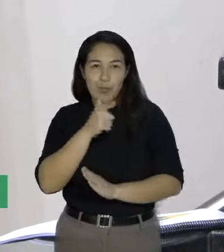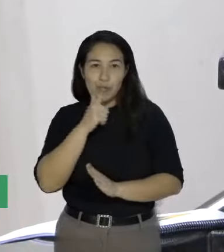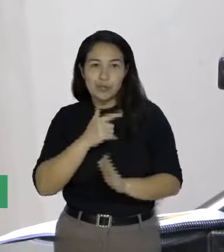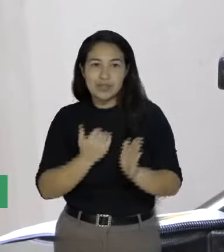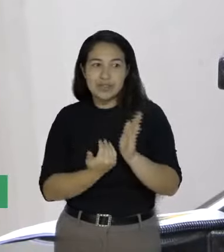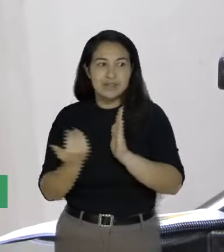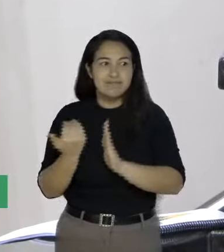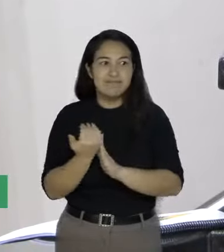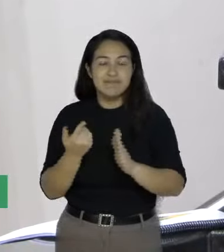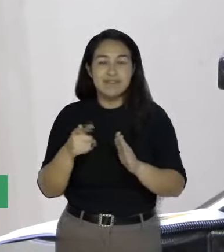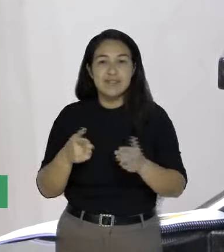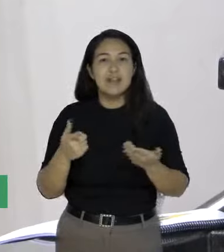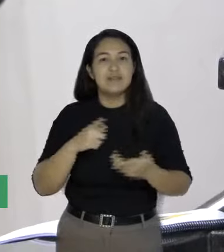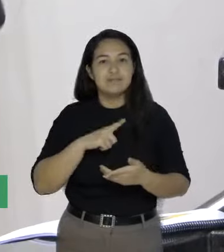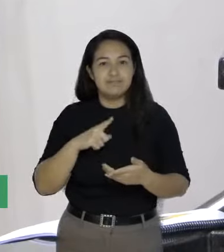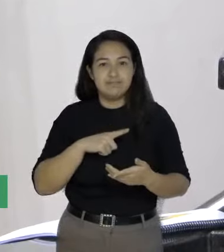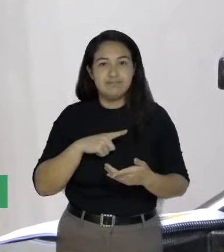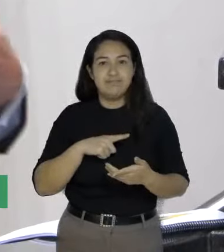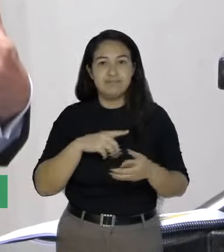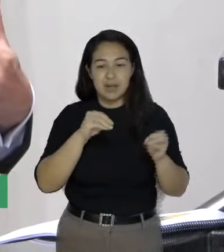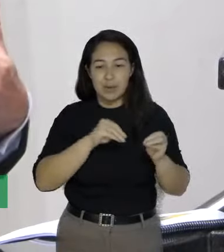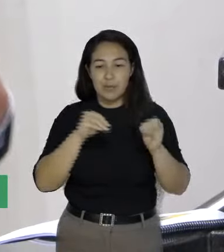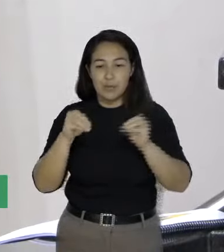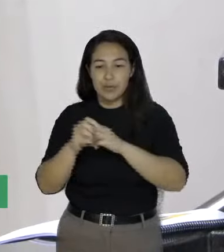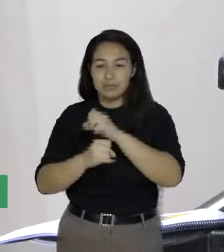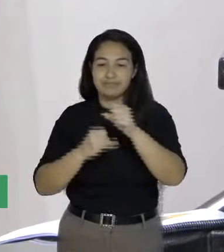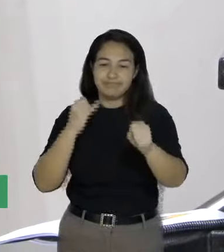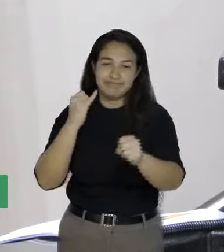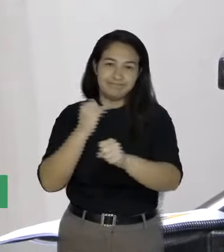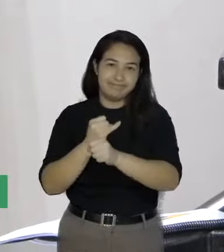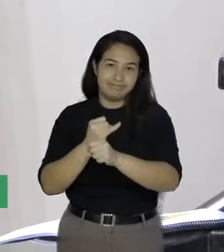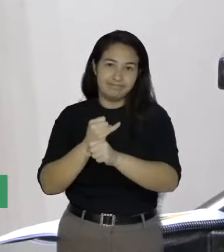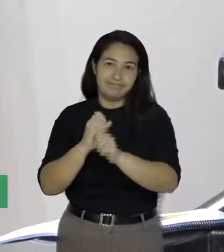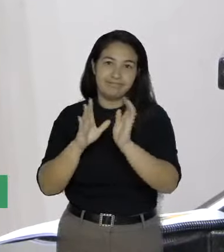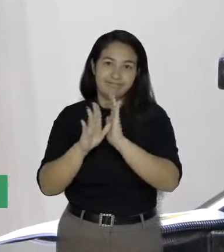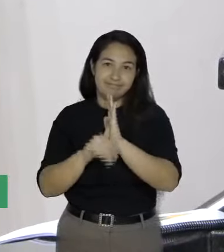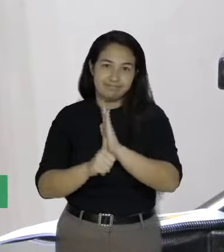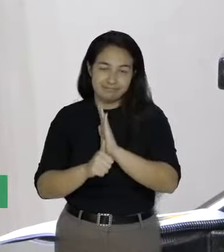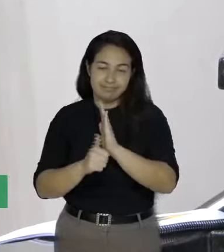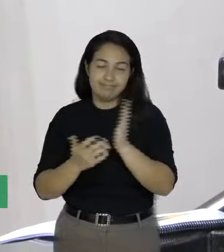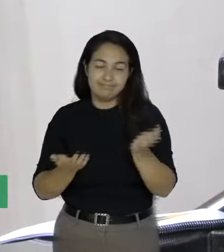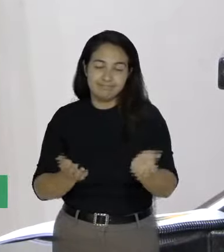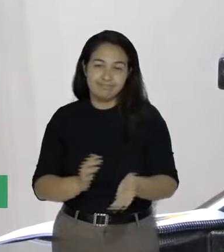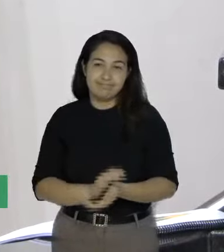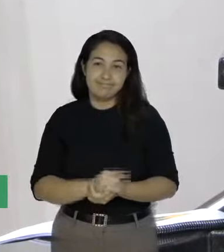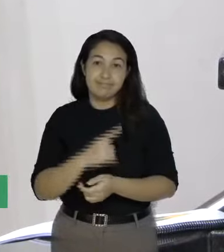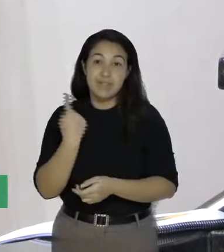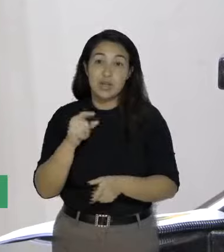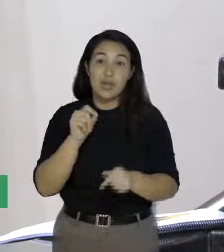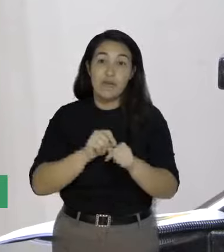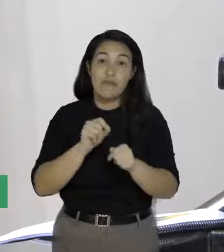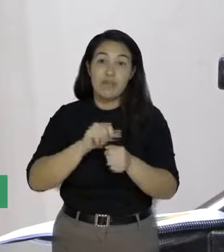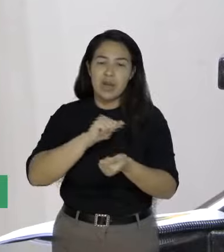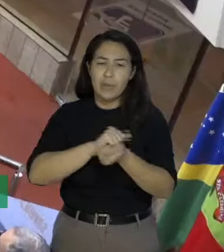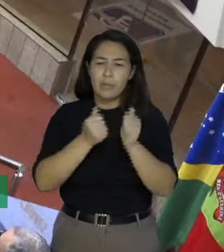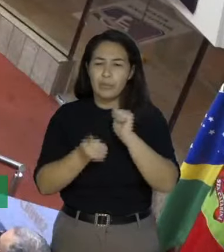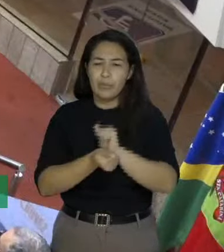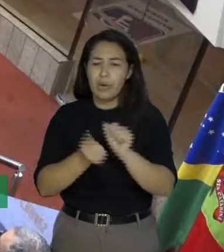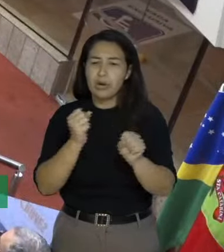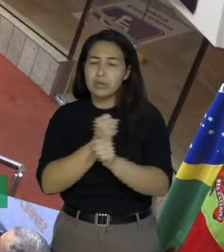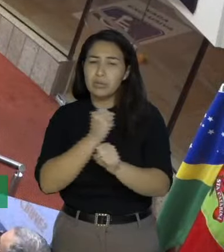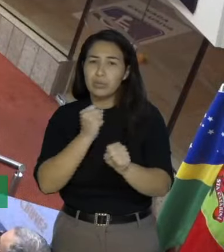criminosa para as redes sociais isso fez com que nós tivéssemos que nos adaptar e criar uma estrutura